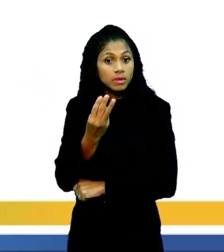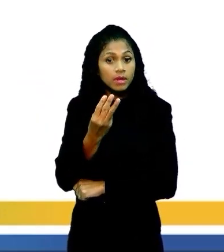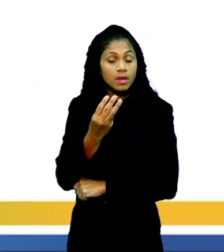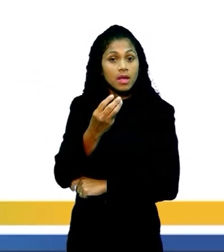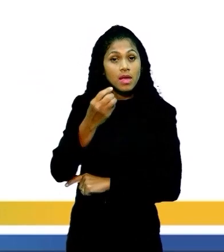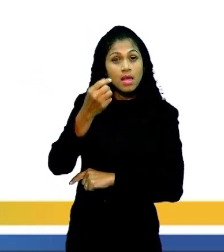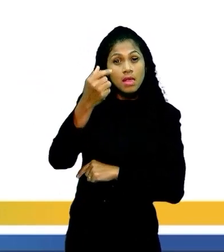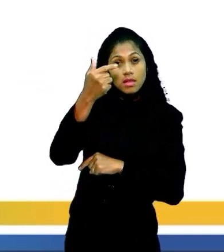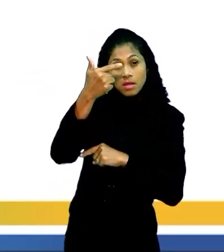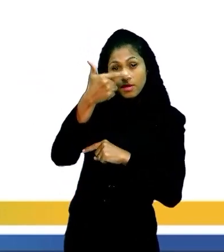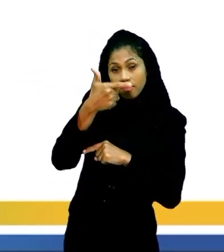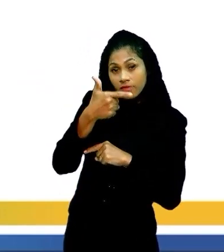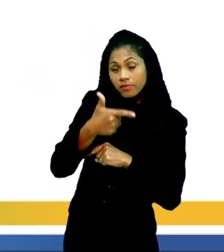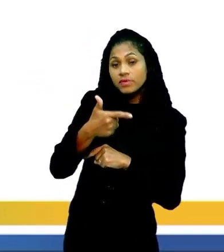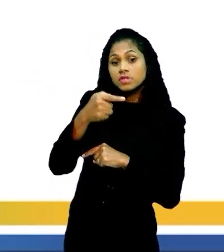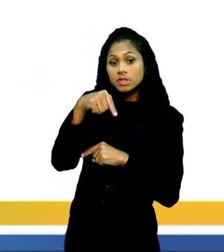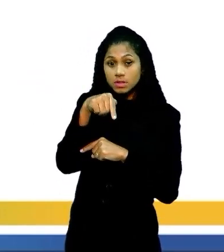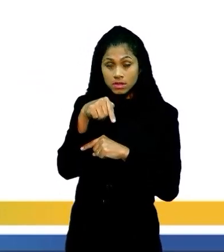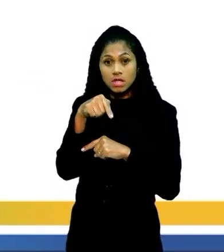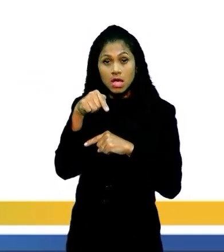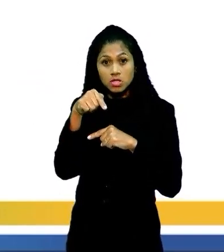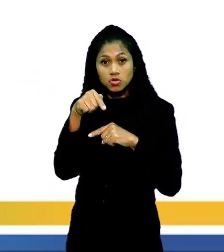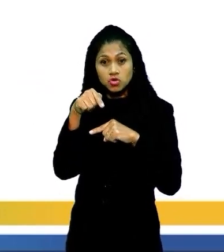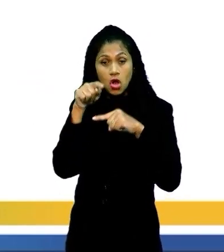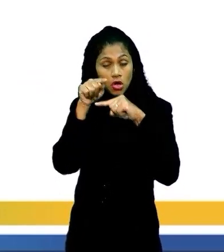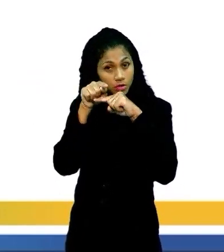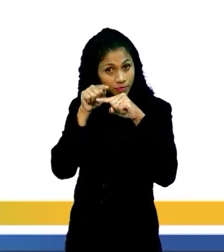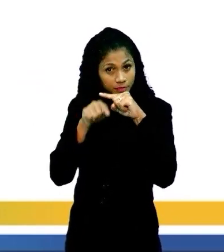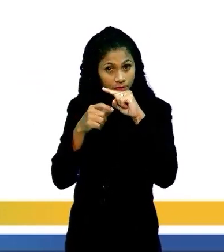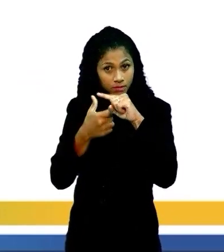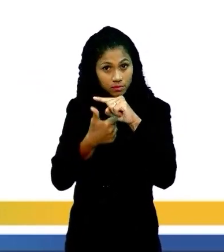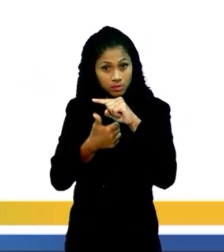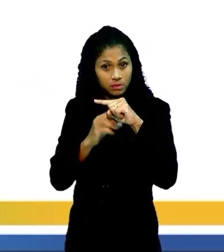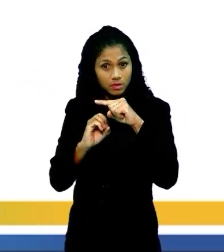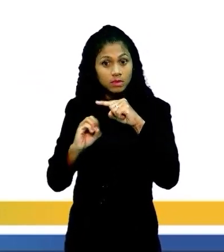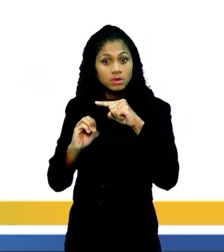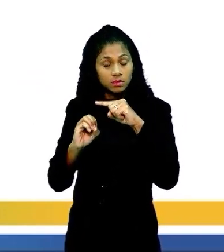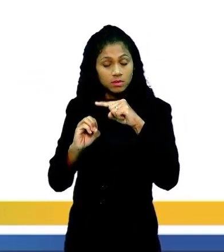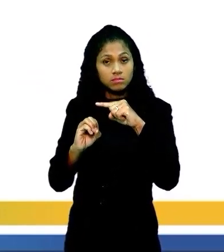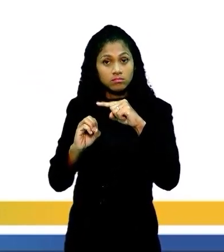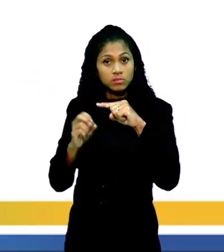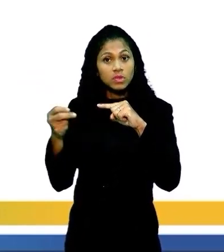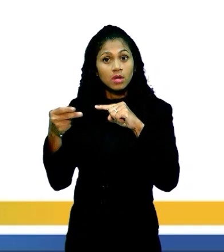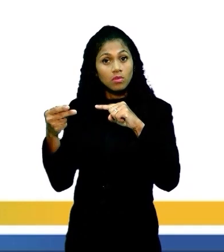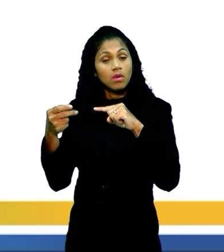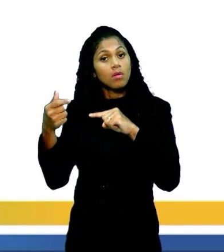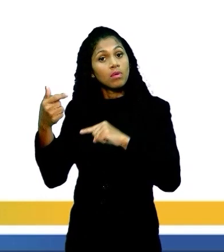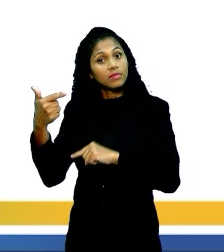verdadeiro. Nesse caso aí, todas as alternativas estão corretas.